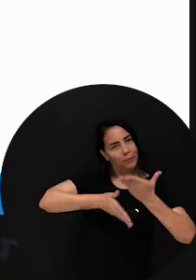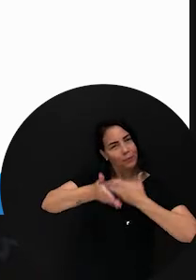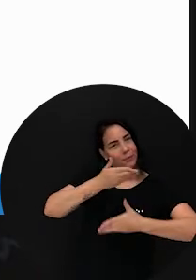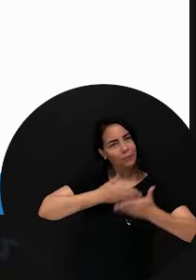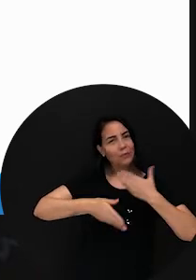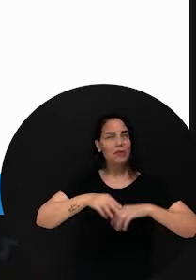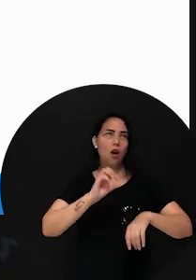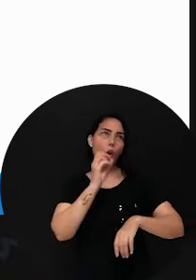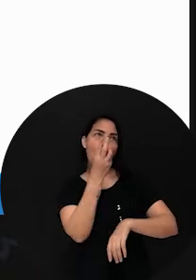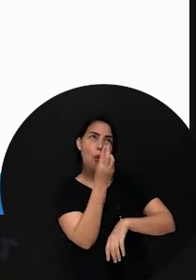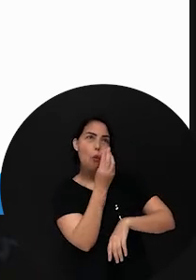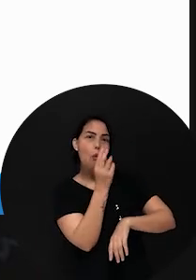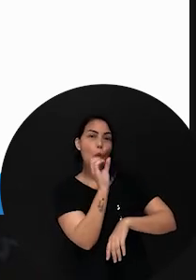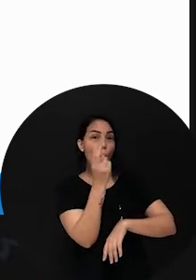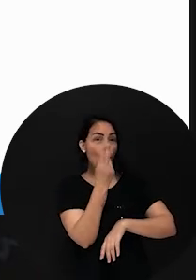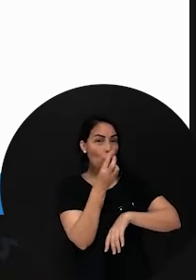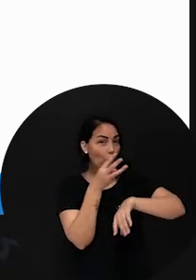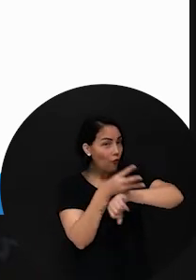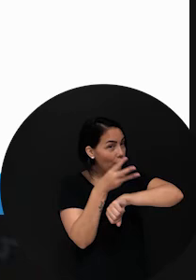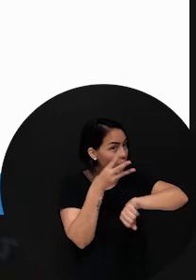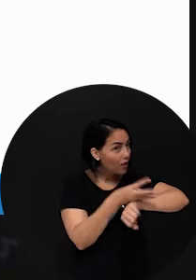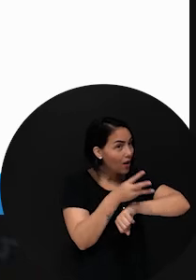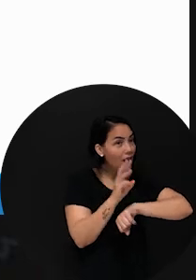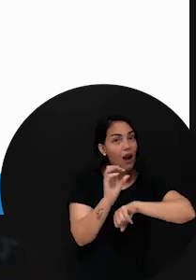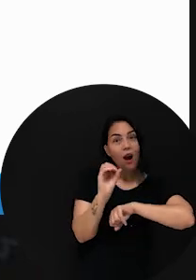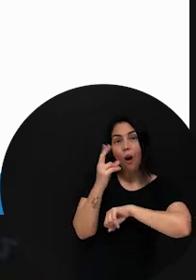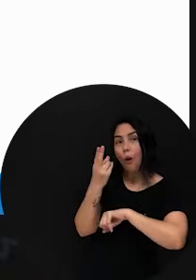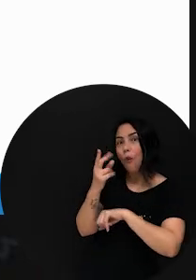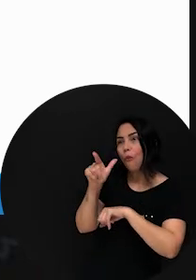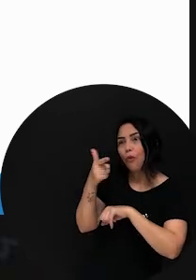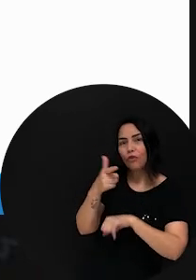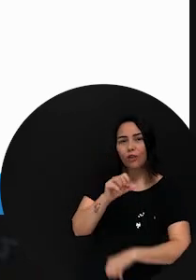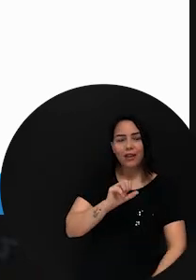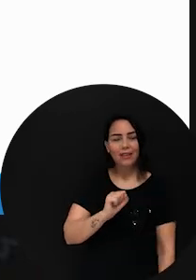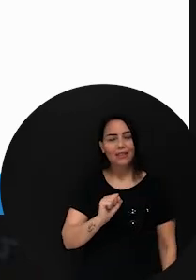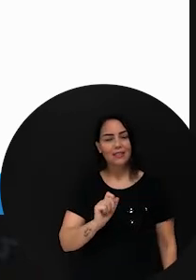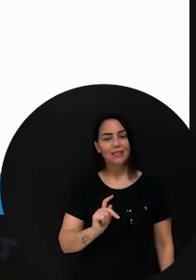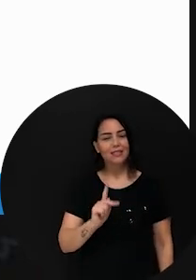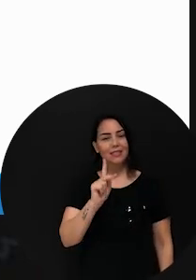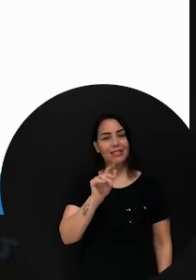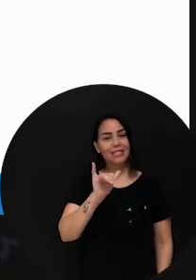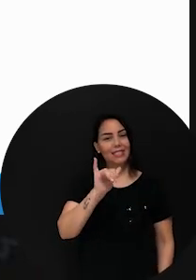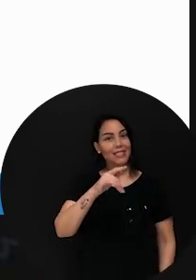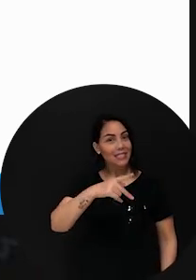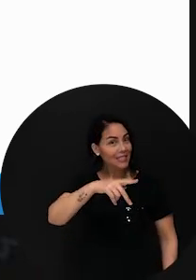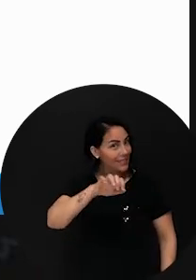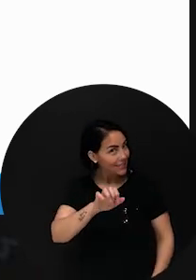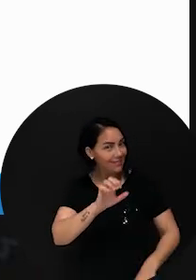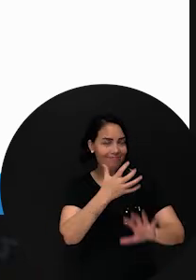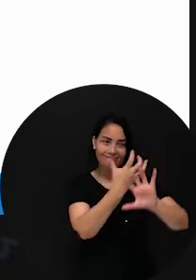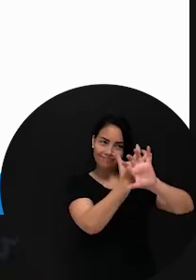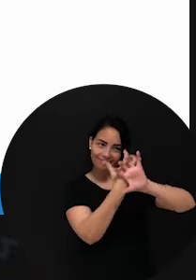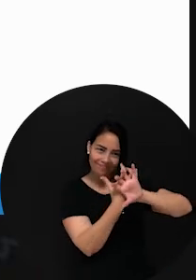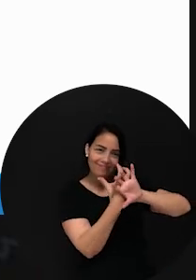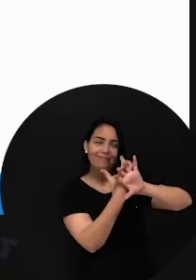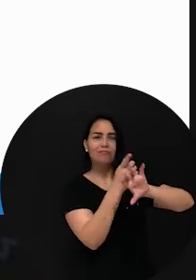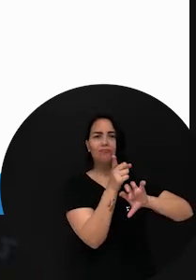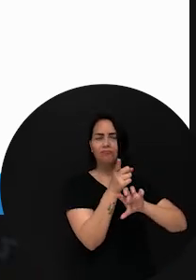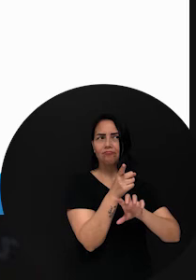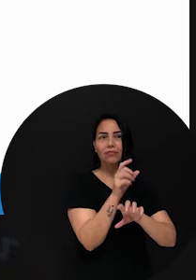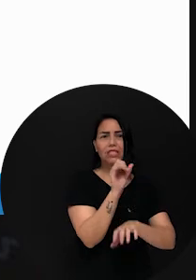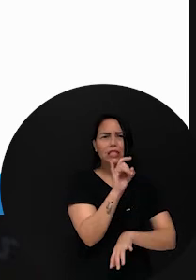via WhatsApp, ou via Skype, qual a ferramenta que tiver disponível. E se por um acaso algum aluno